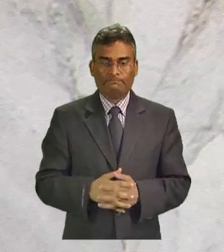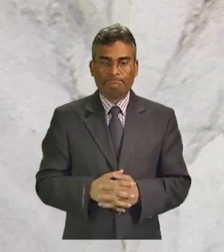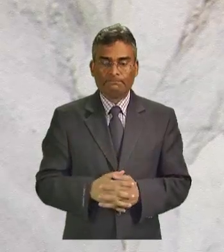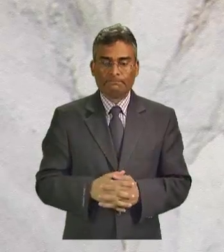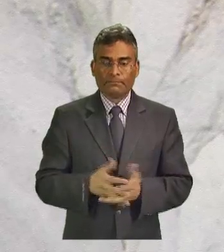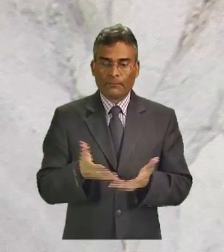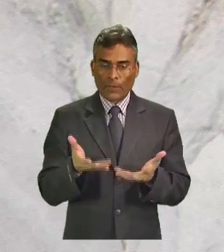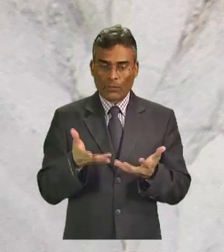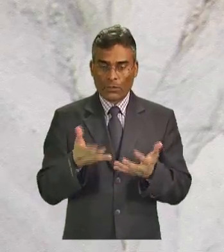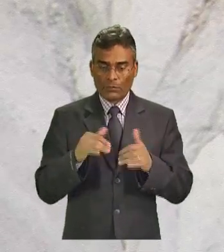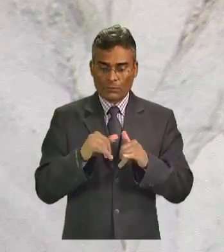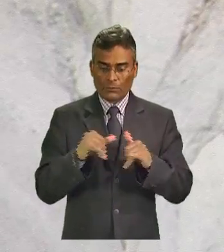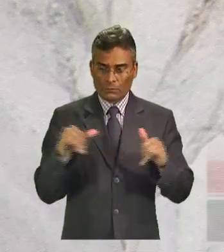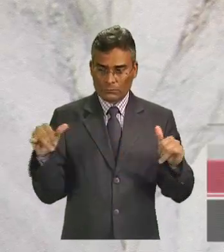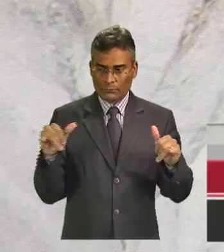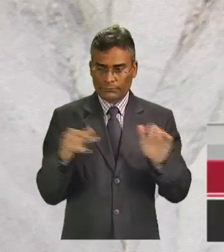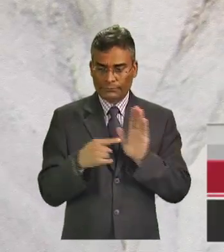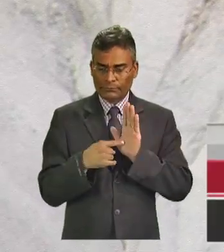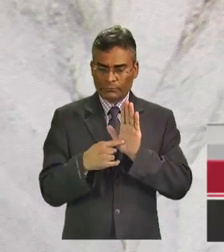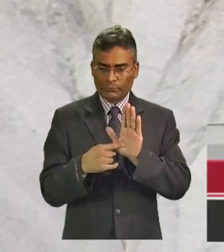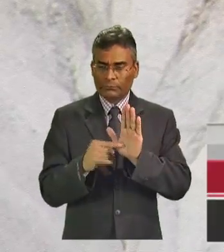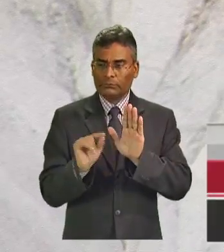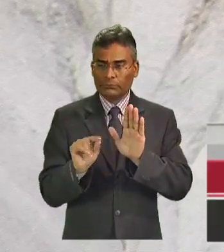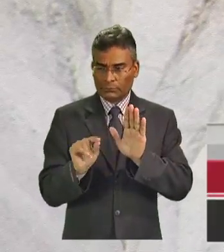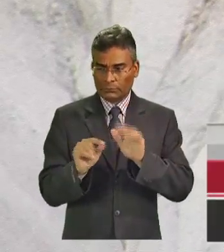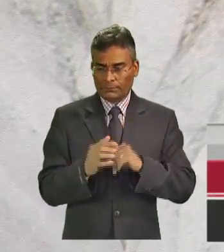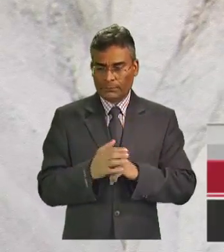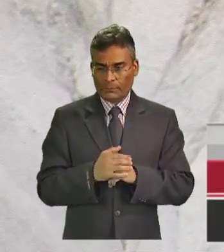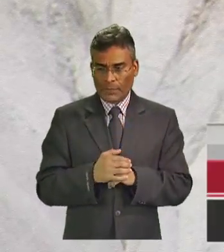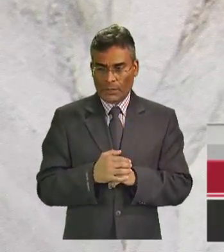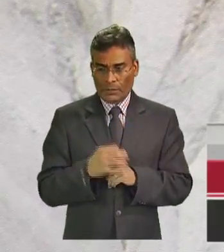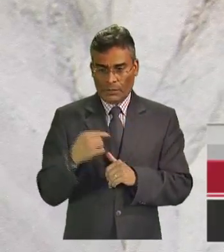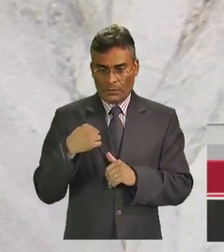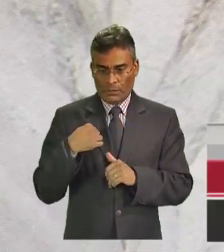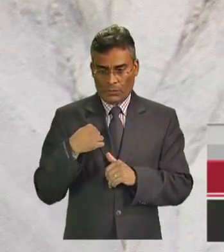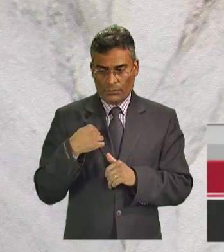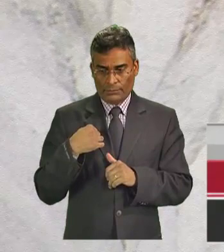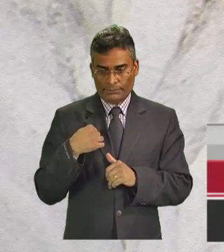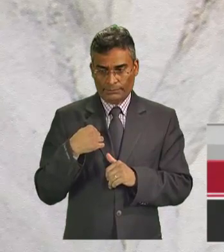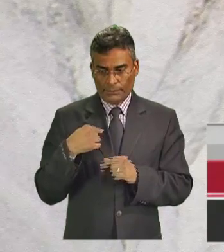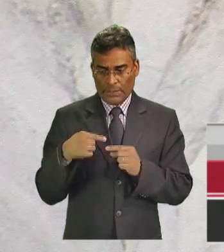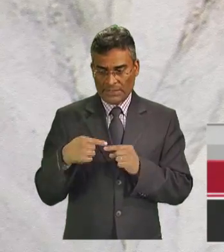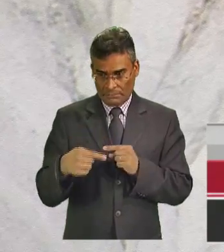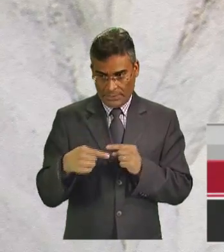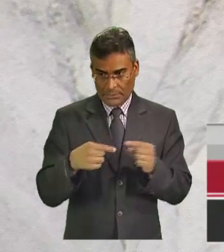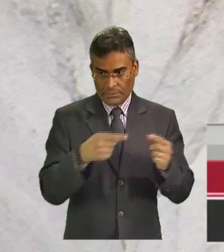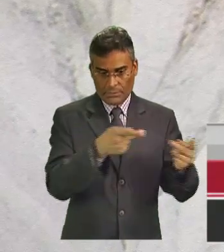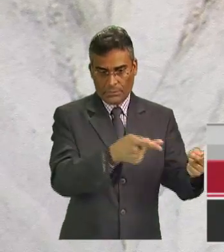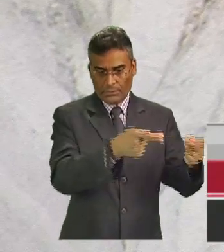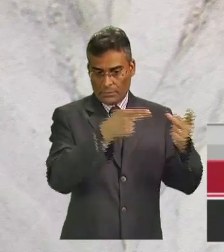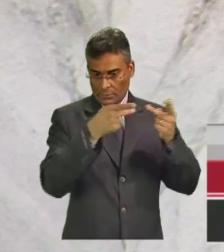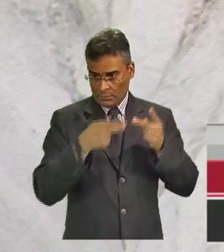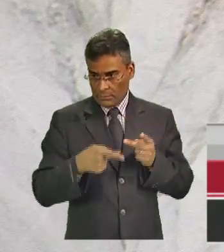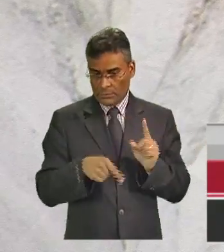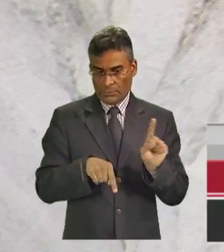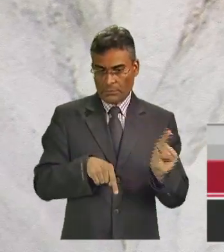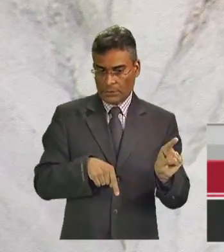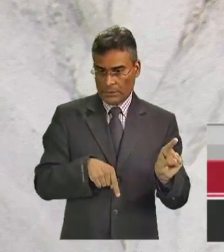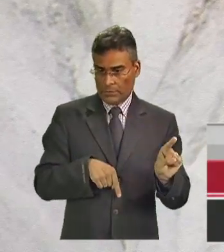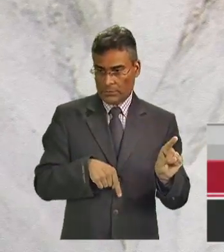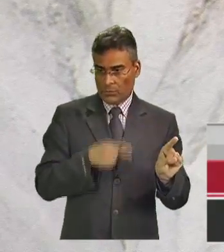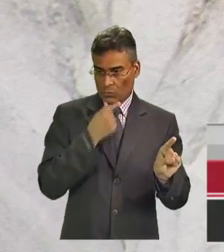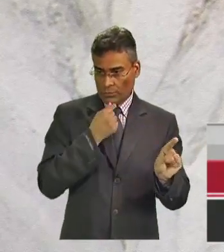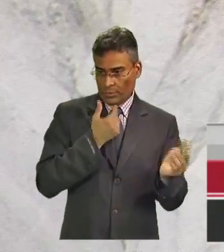Eu queria fazer uma referência aqui a uma visita que eu recebi na semana. Um jovem que eu conheço há muitos anos, esteve no meu